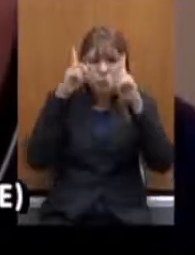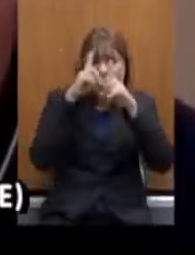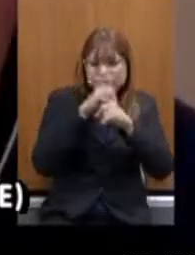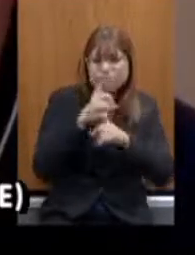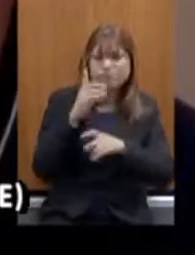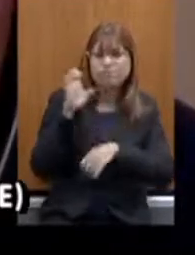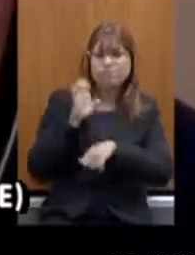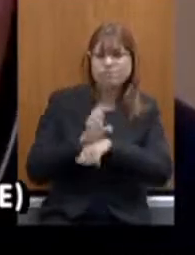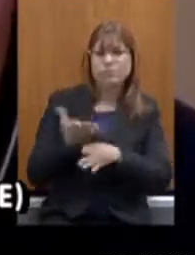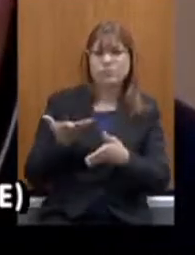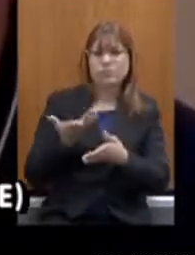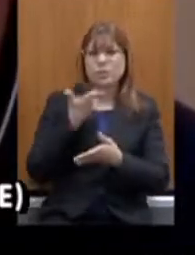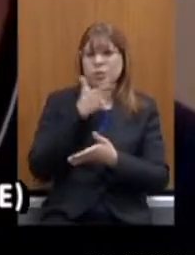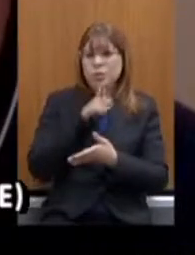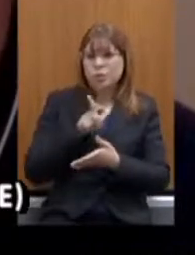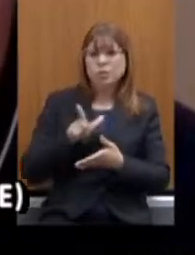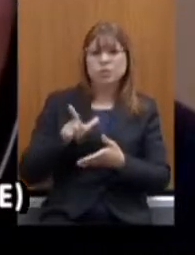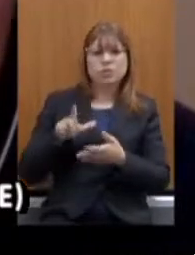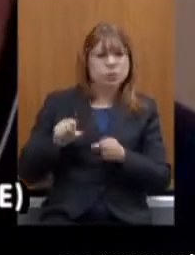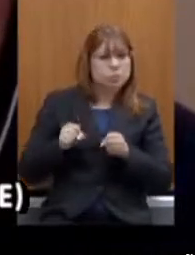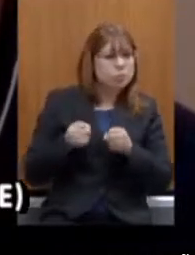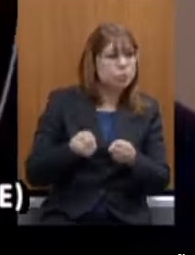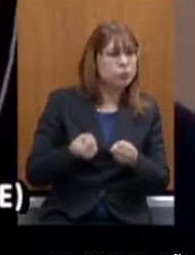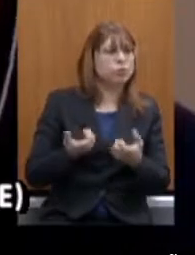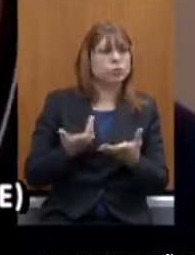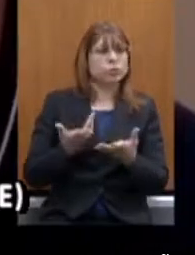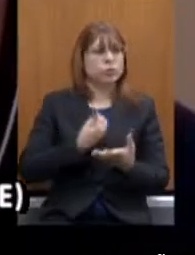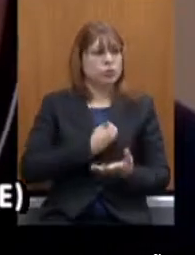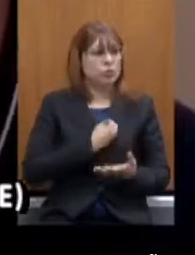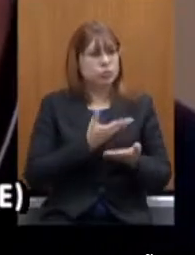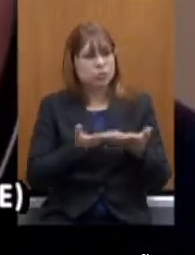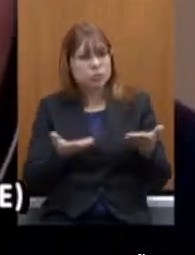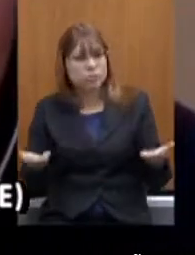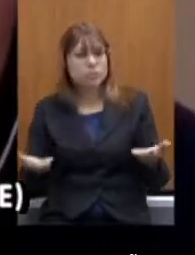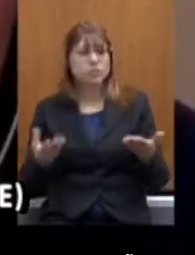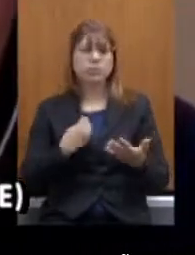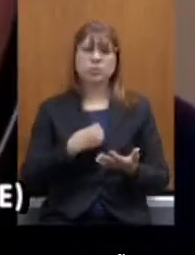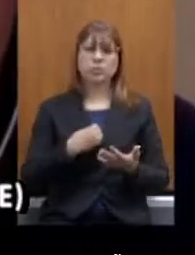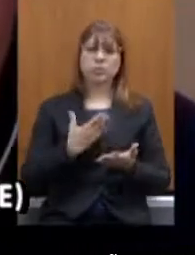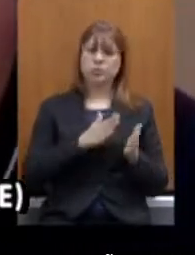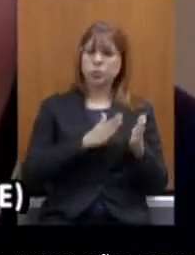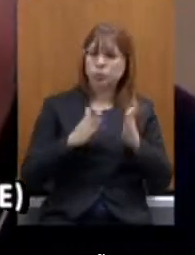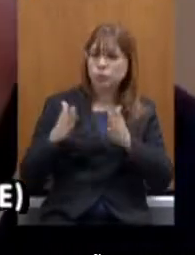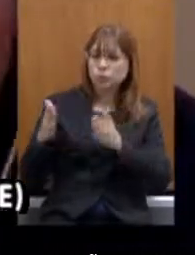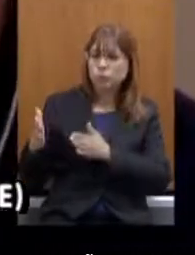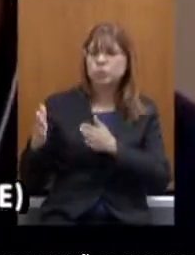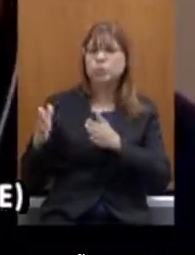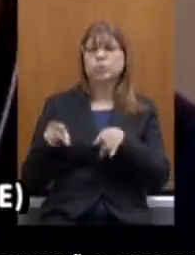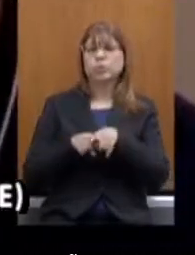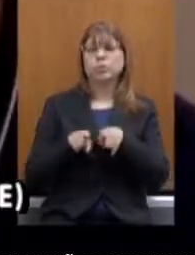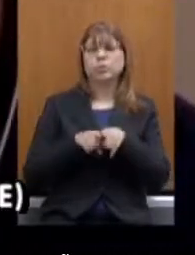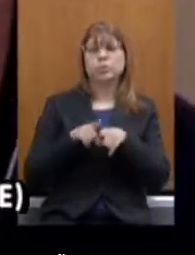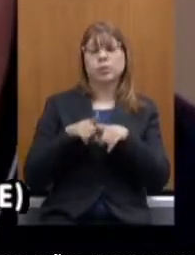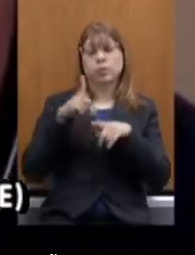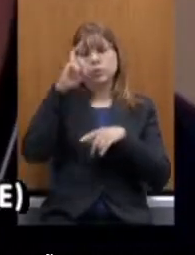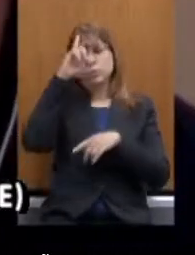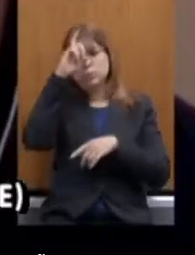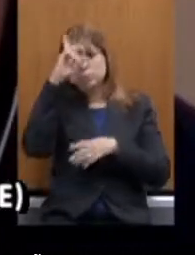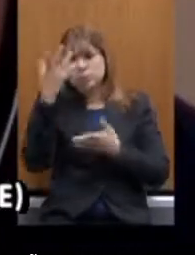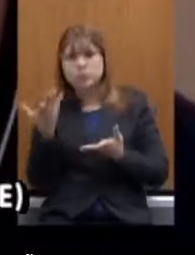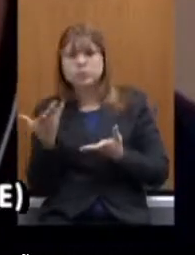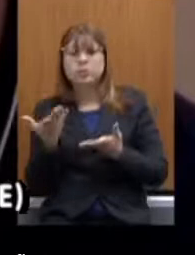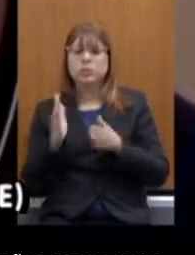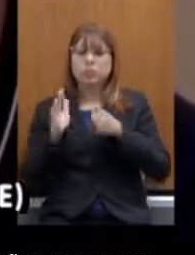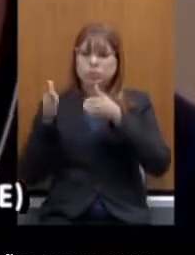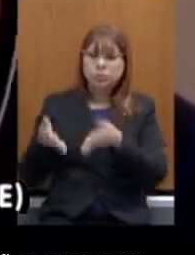de garantir a vida das nossas mineiros né de garantir aí o funcionamento do hospital de campanha de belo